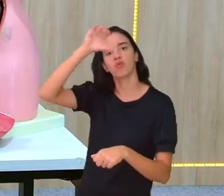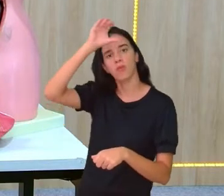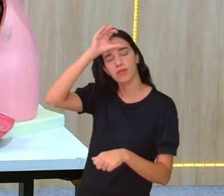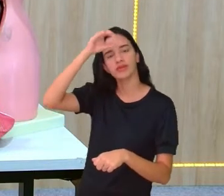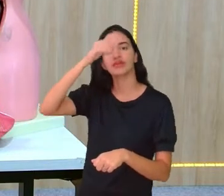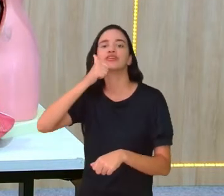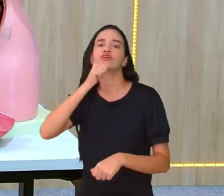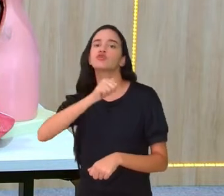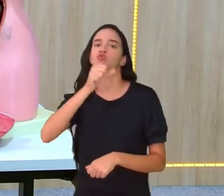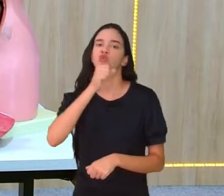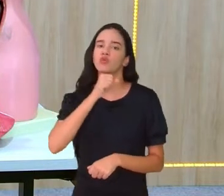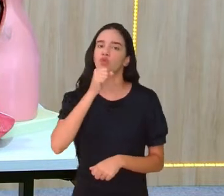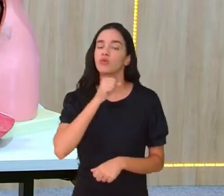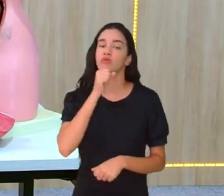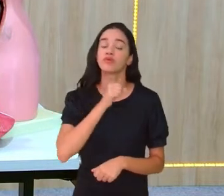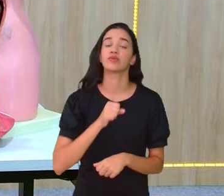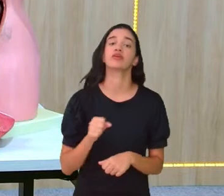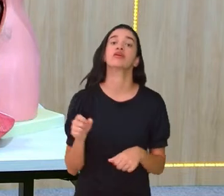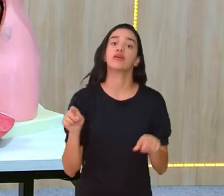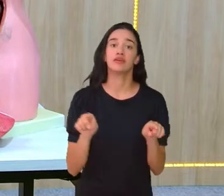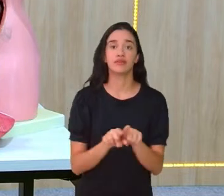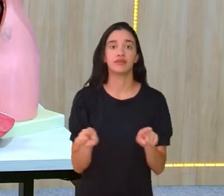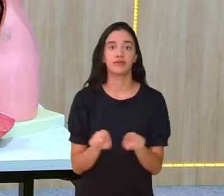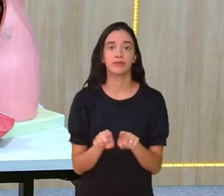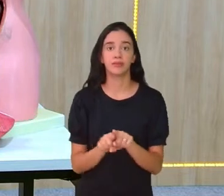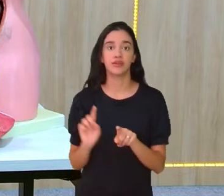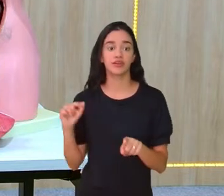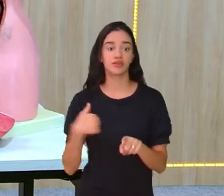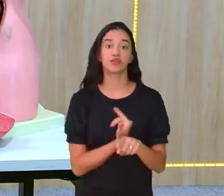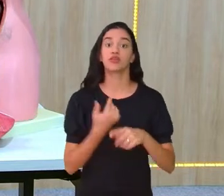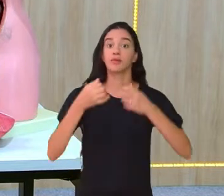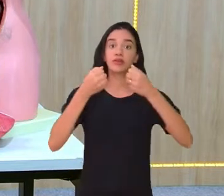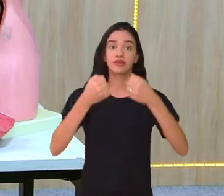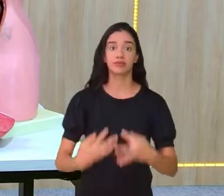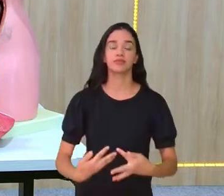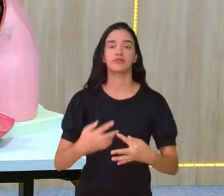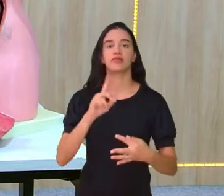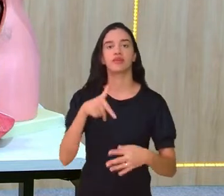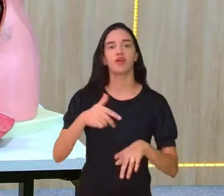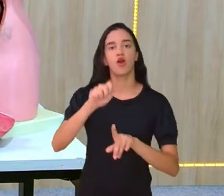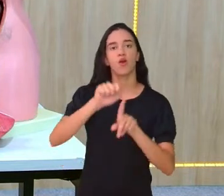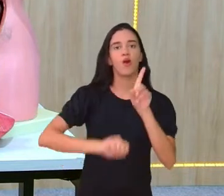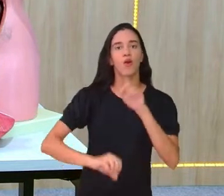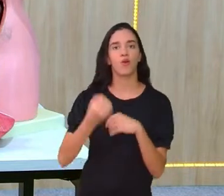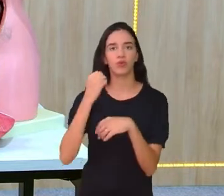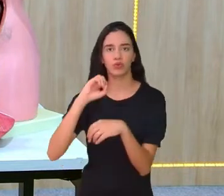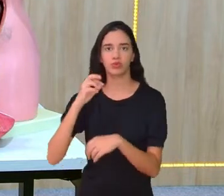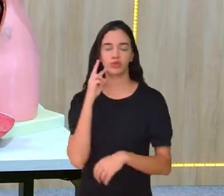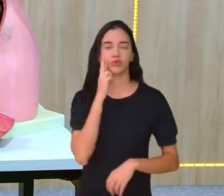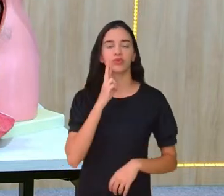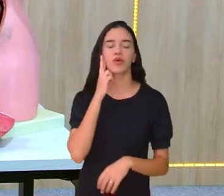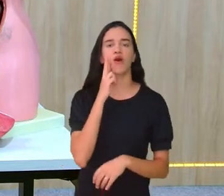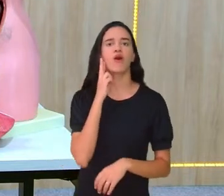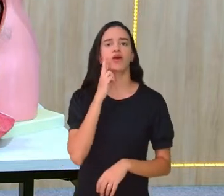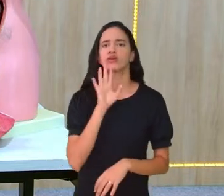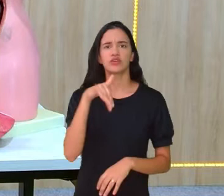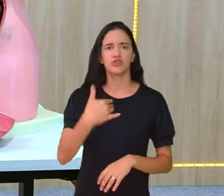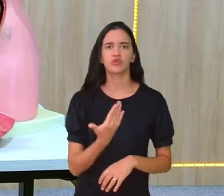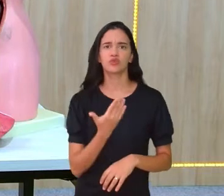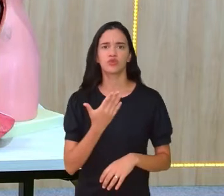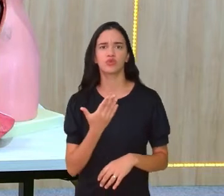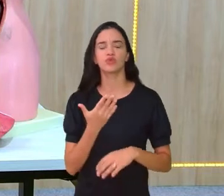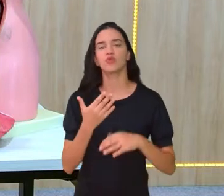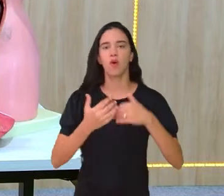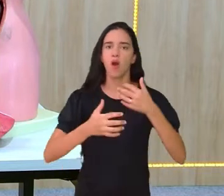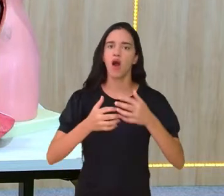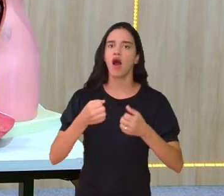esse exame. A questão que a gente está falando em relação aí ao outubro rosa, não é só o mamógrafo móvel, não